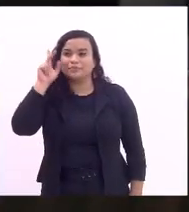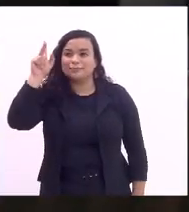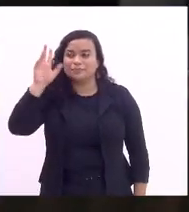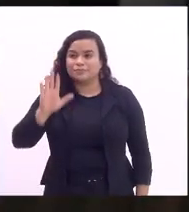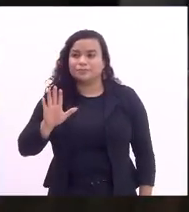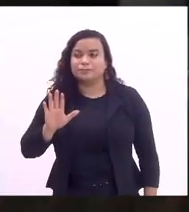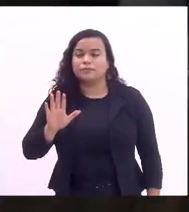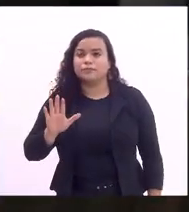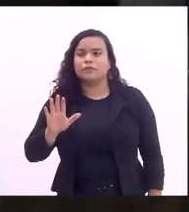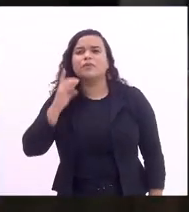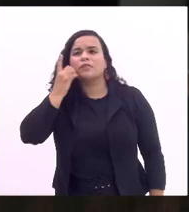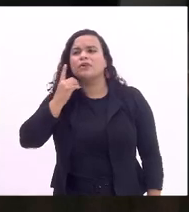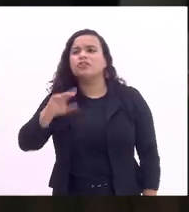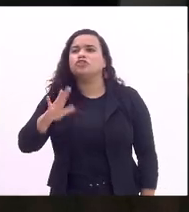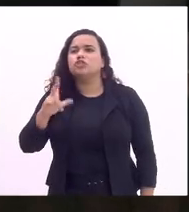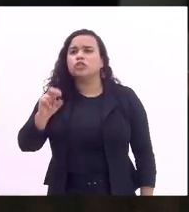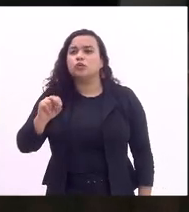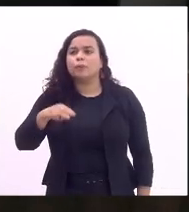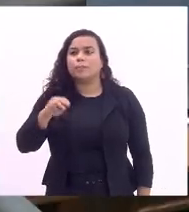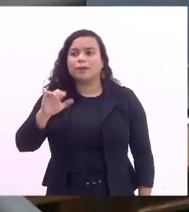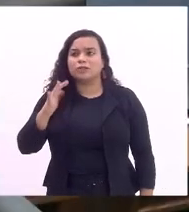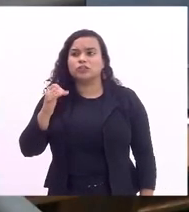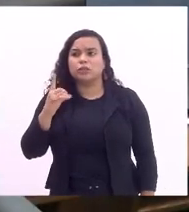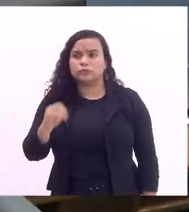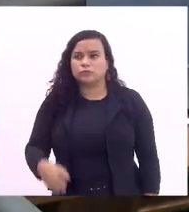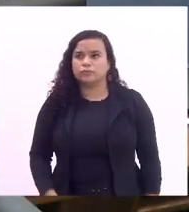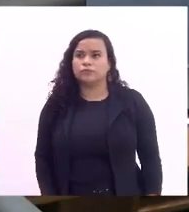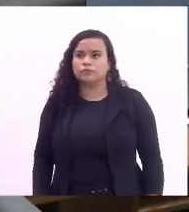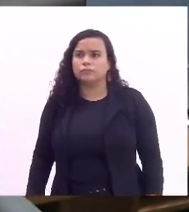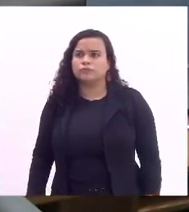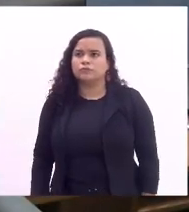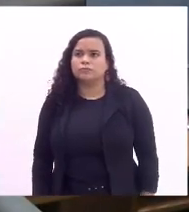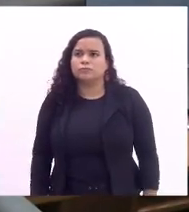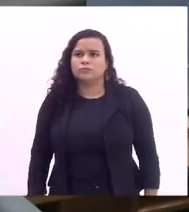Pela deputado Chico Machado. Favorável.